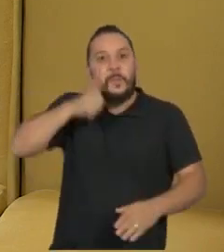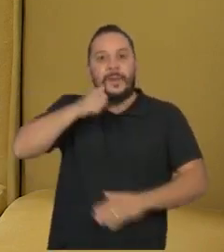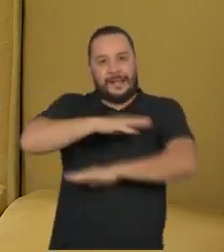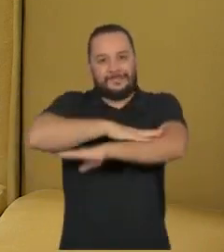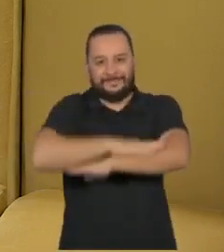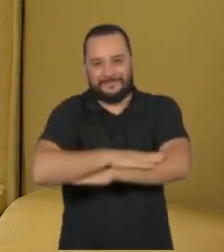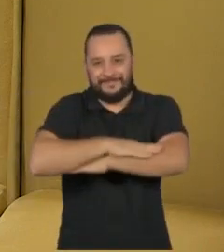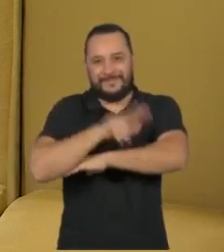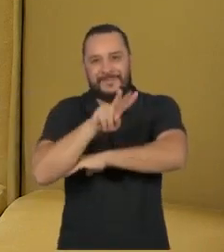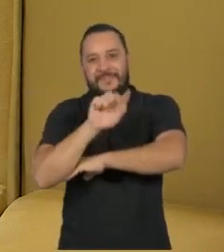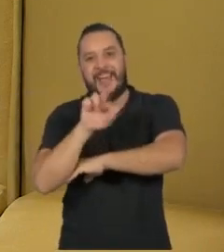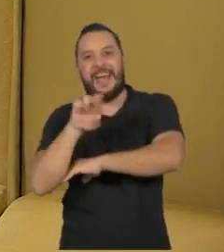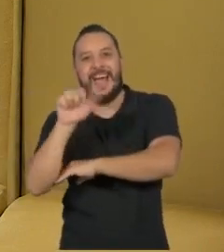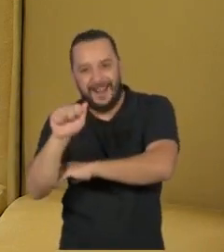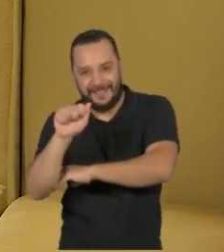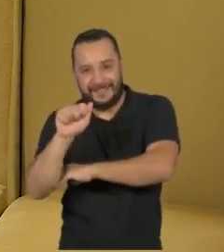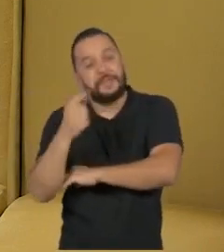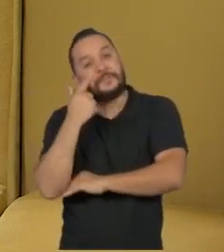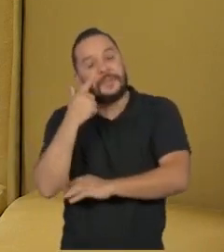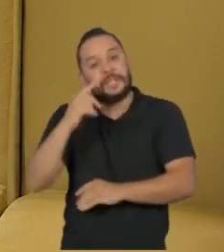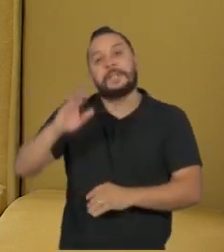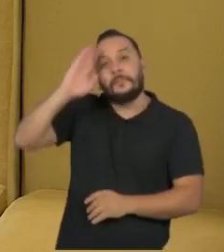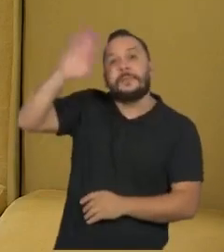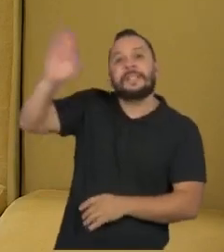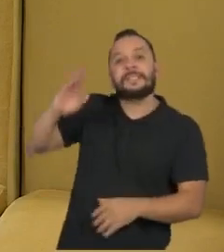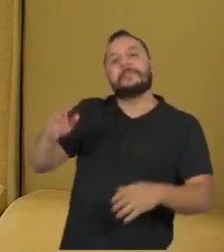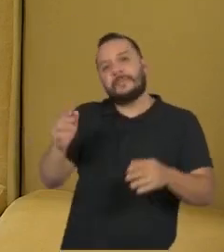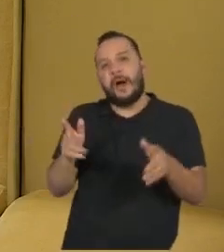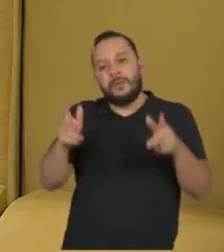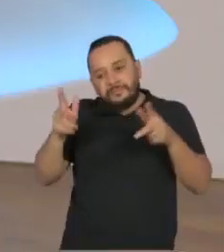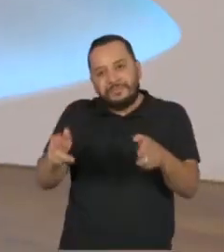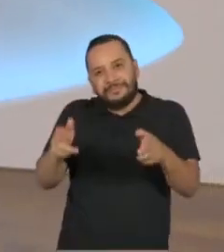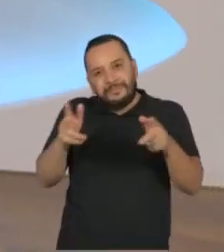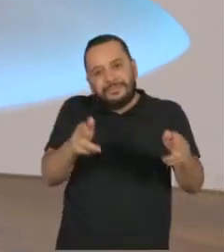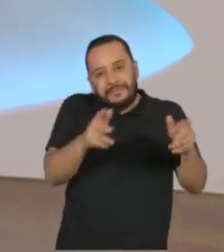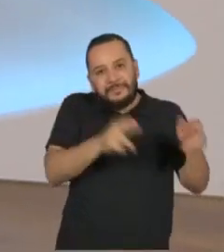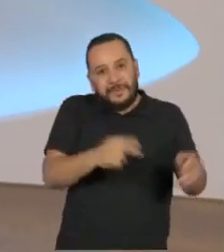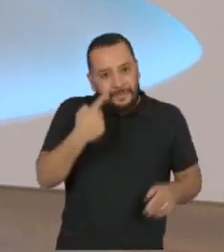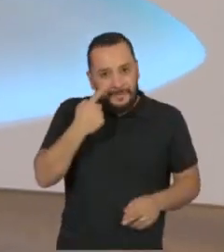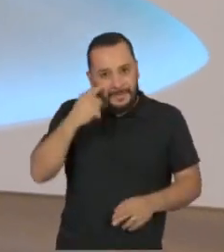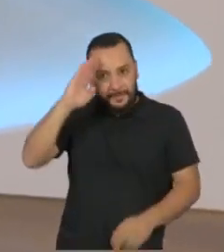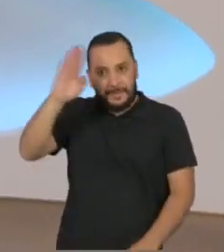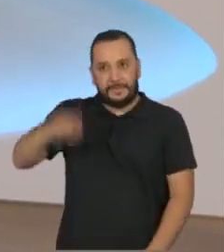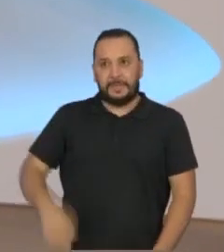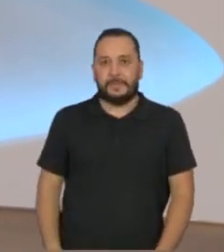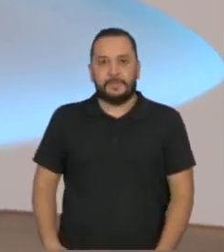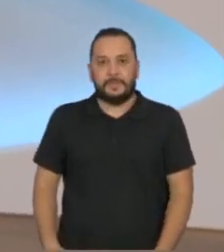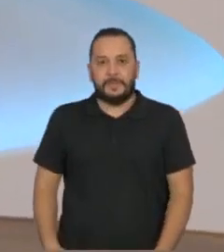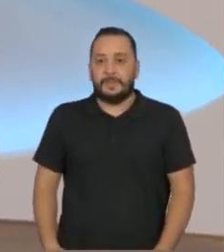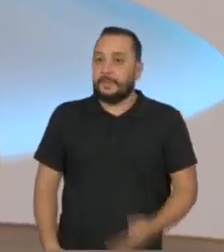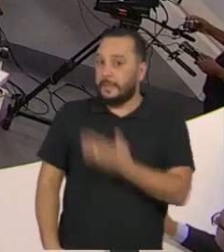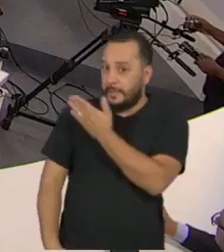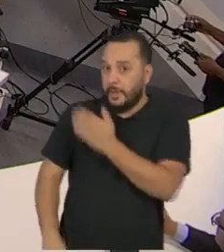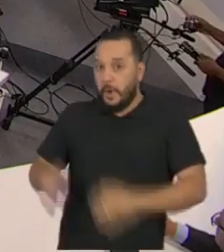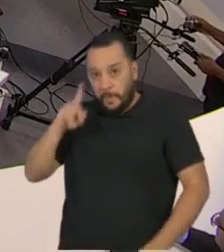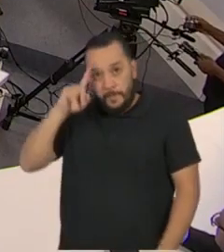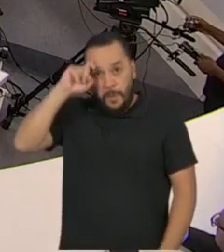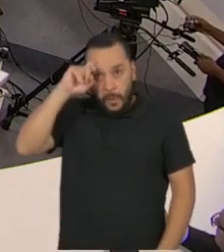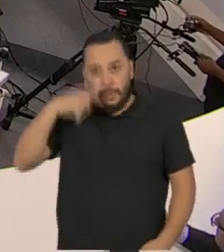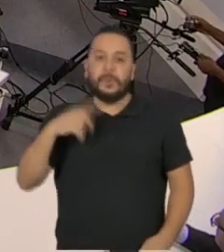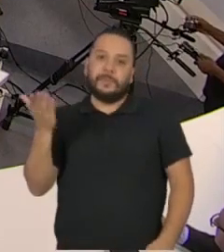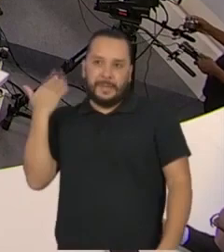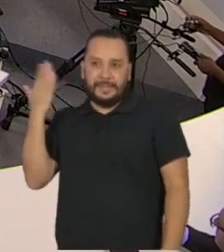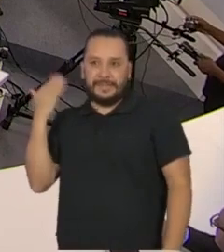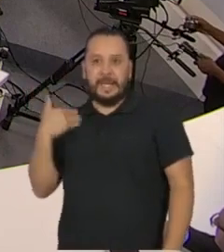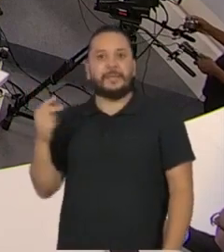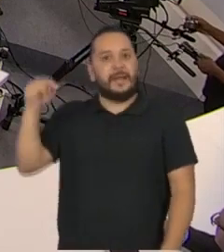jornalista Vera Magalhães. Veja os principais trechos do programa. A última vez que Sérgio Moro ficou no centro